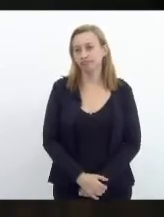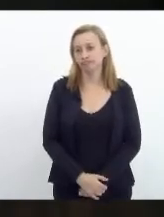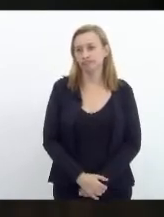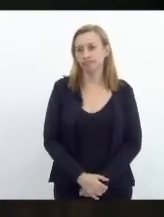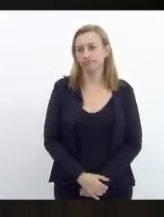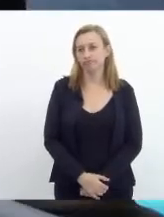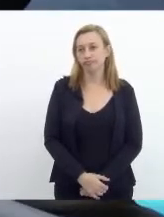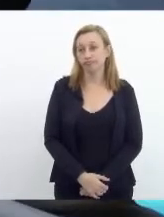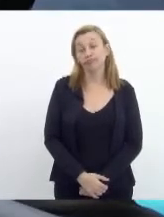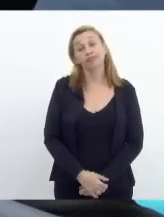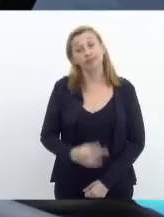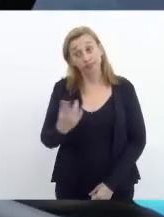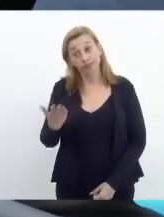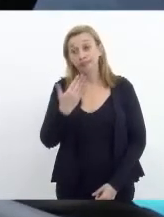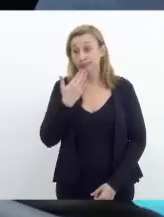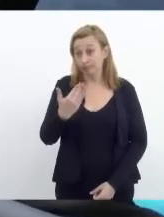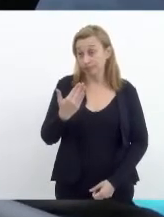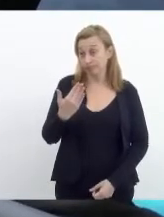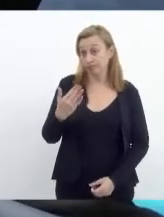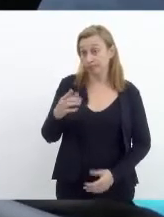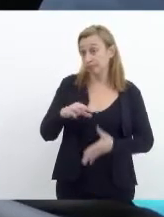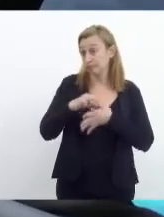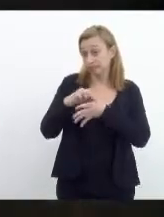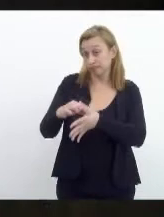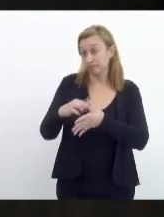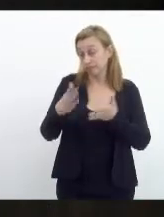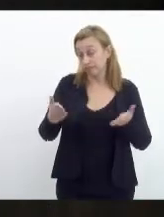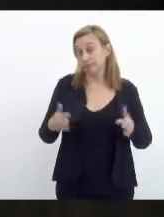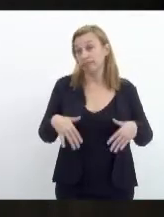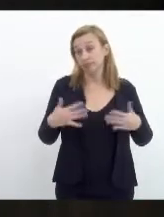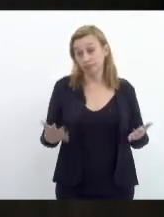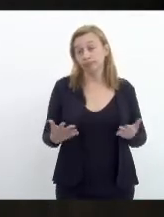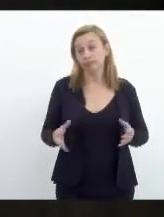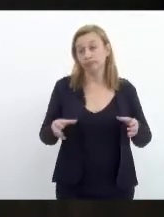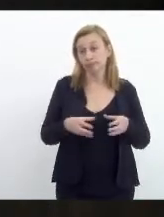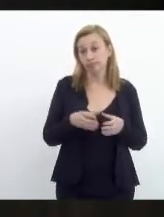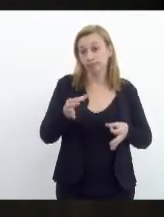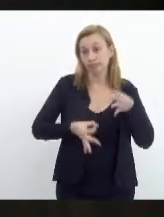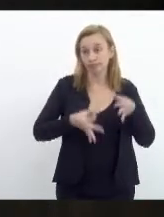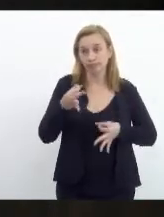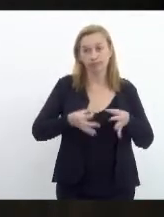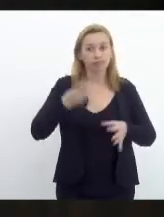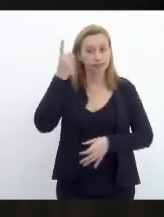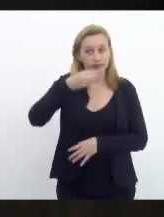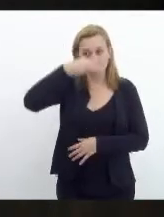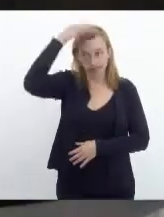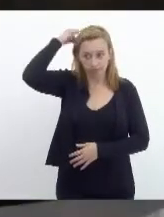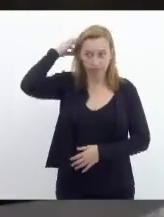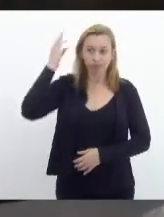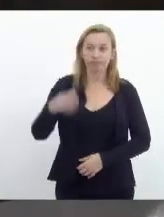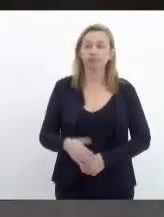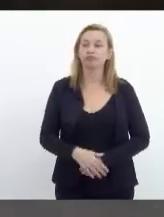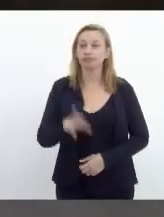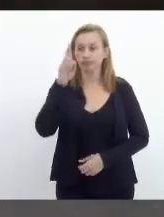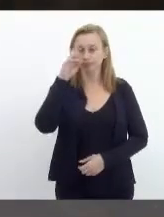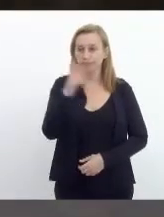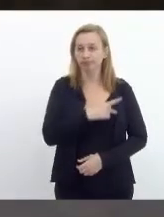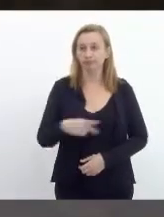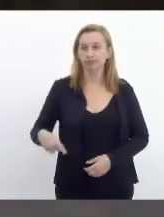líder. Então, fiz um apelo ao líder. Então, para emitir parecer pela Comissão de Constituição e Justiça, deputado Márcio Pacheco. Senhor